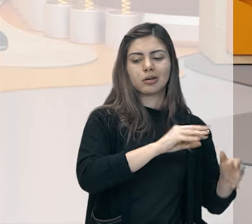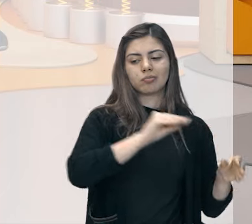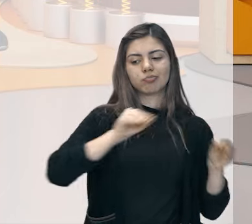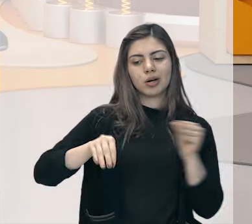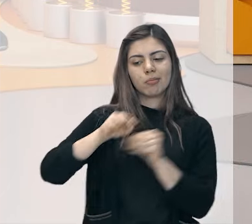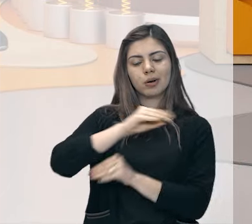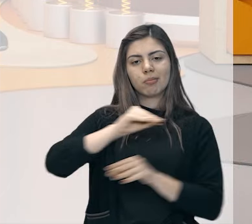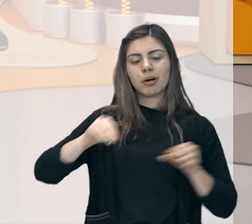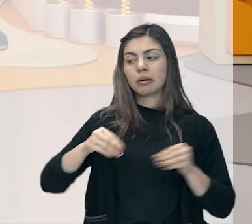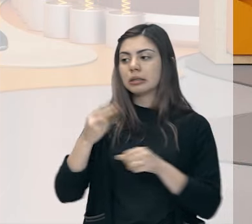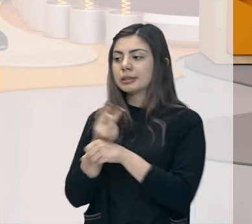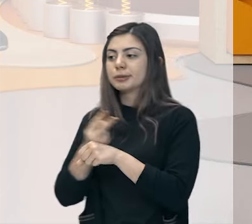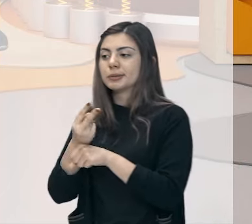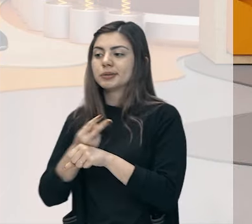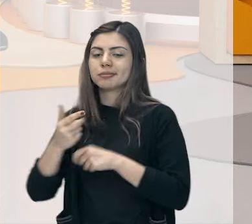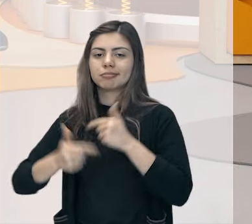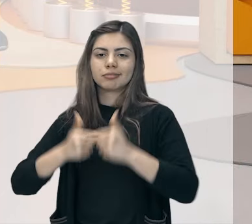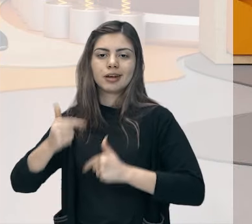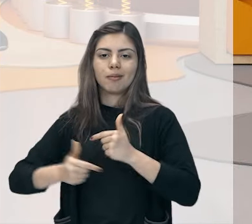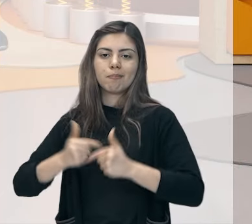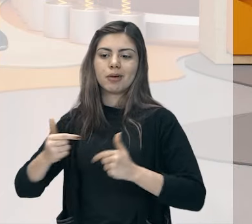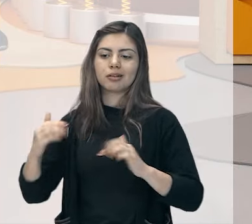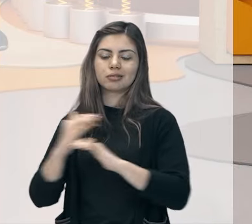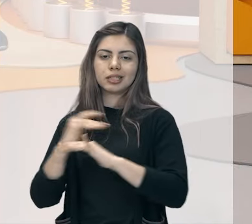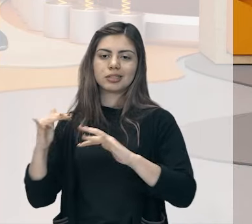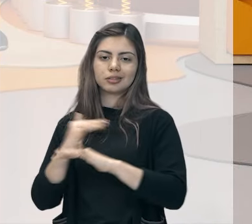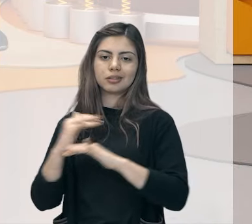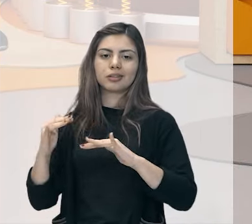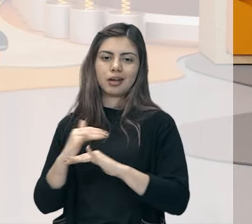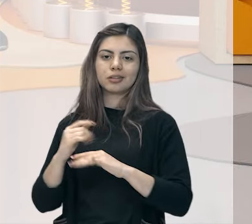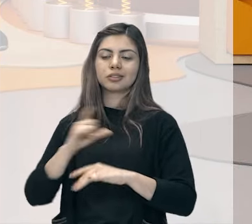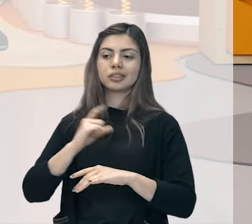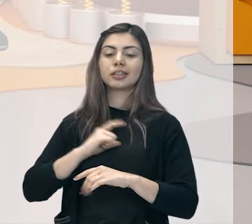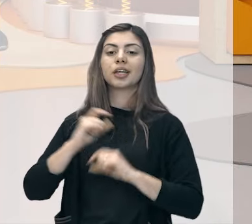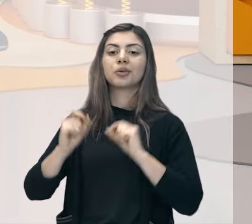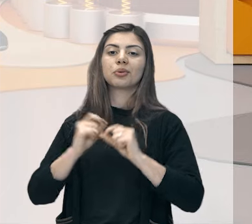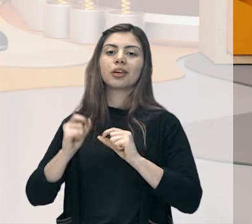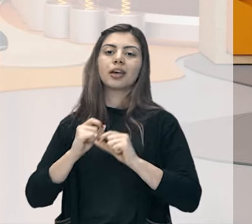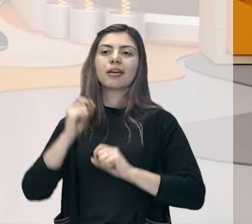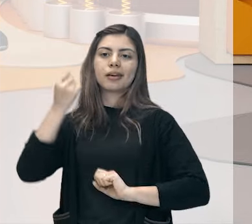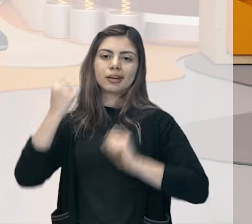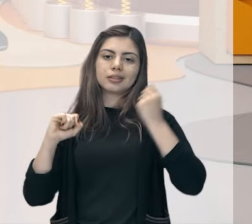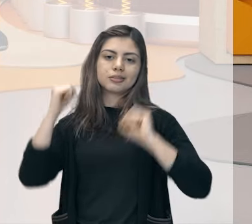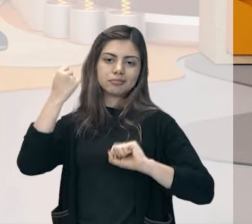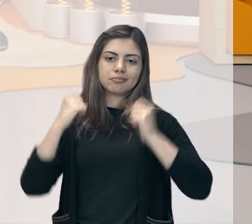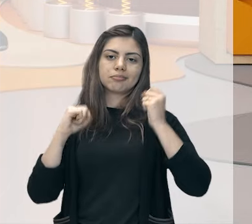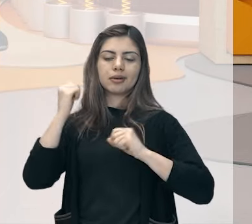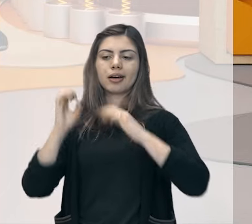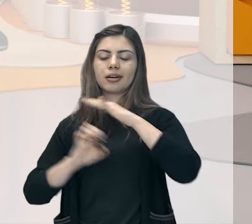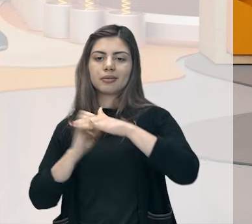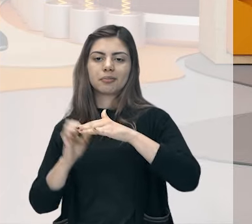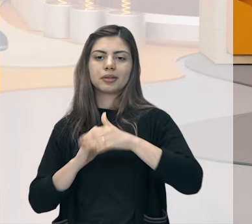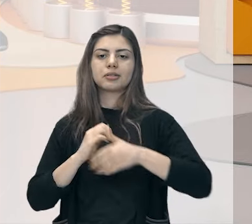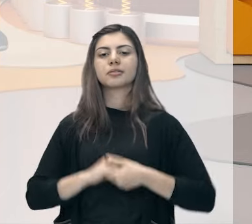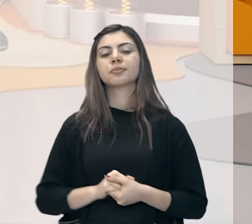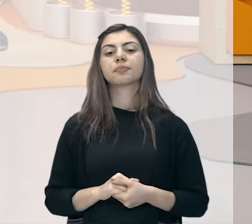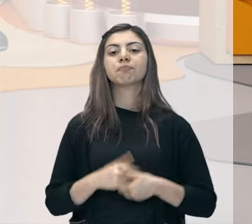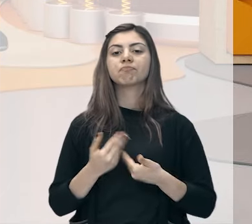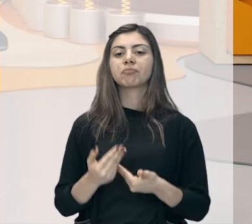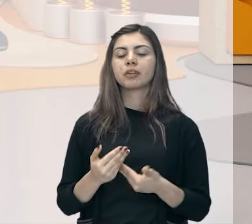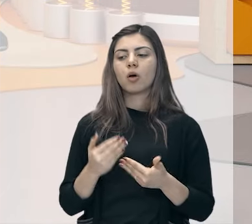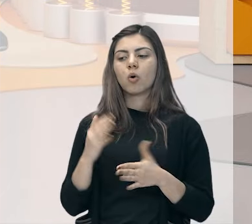agora desses empregos nas grandes cidades, onde tem as suas fábricas, aonde tem as suas indústrias. E à medida que as fábricas